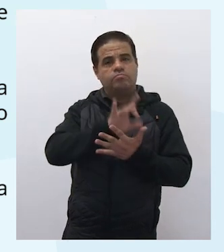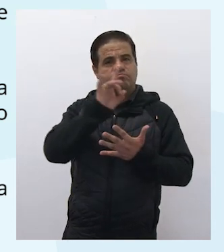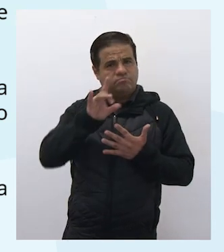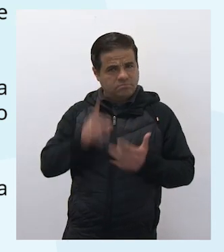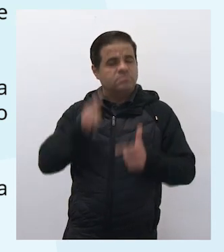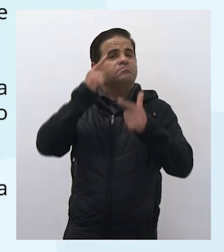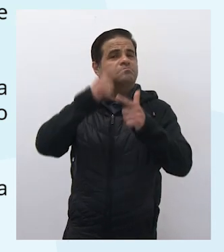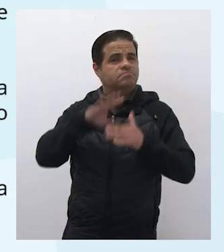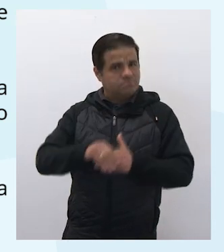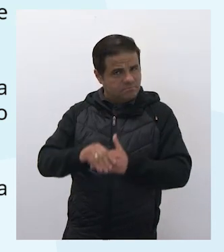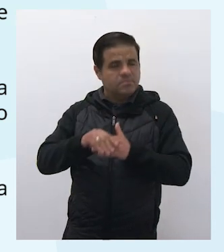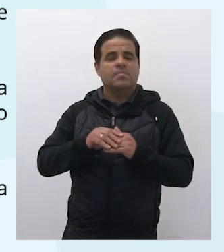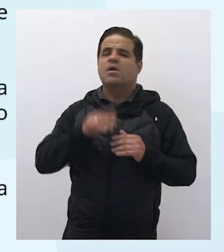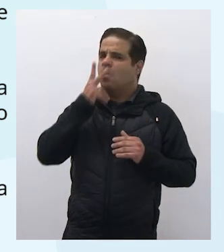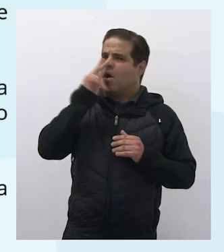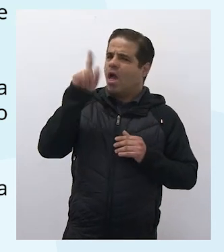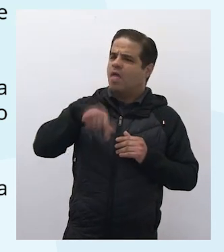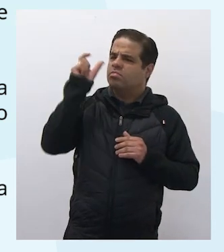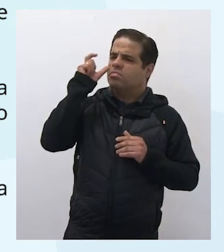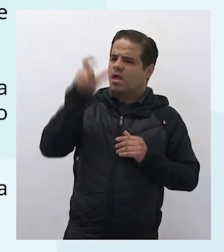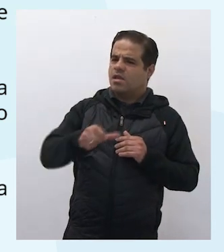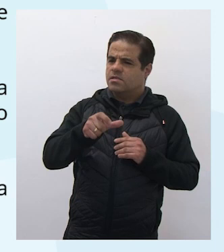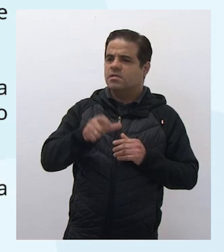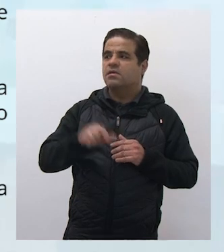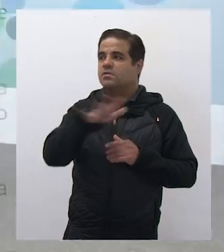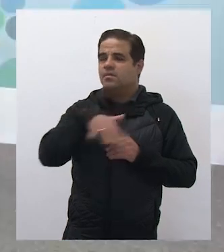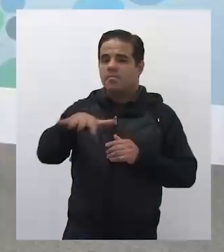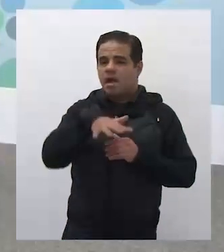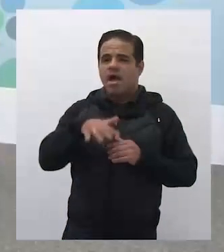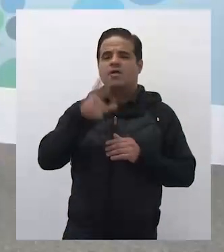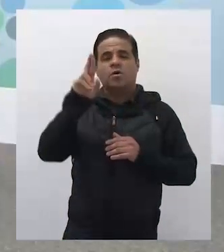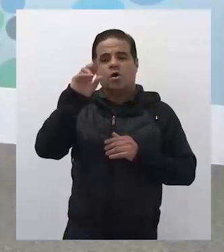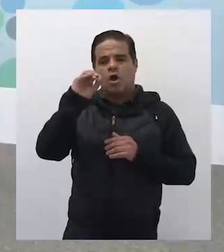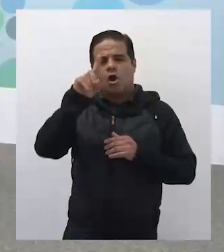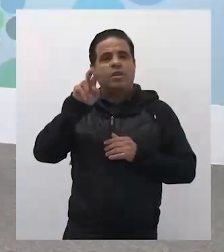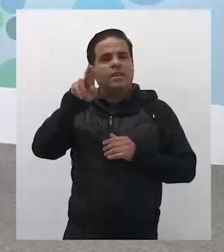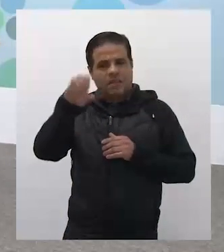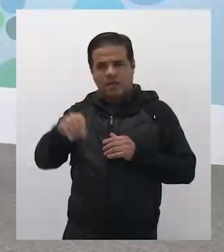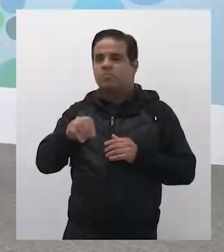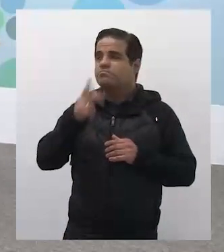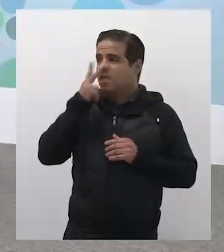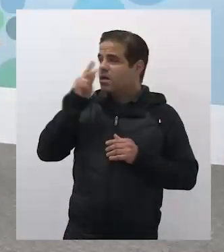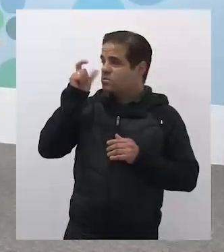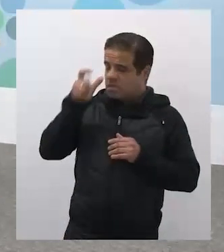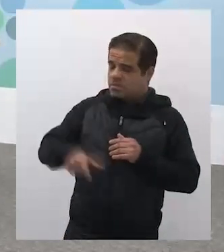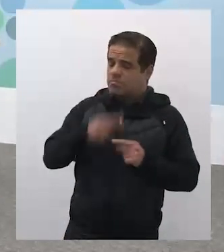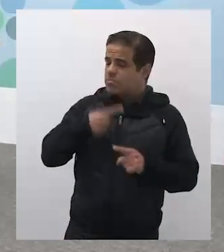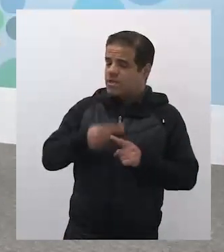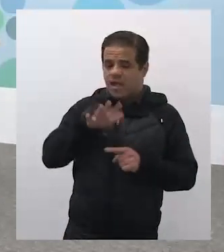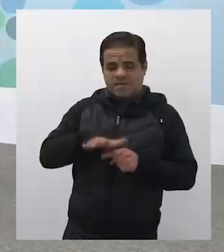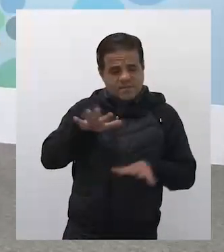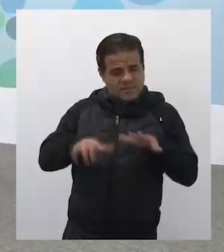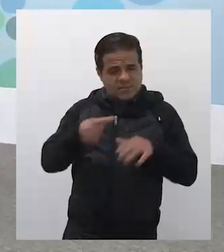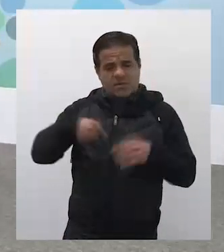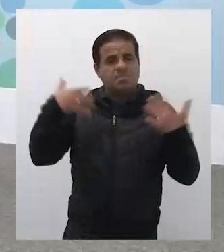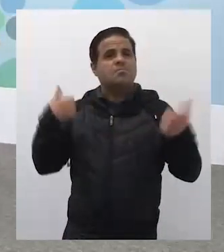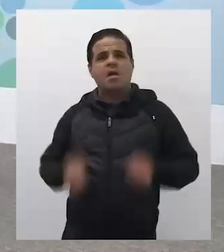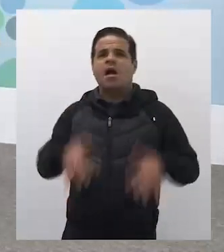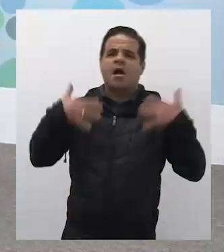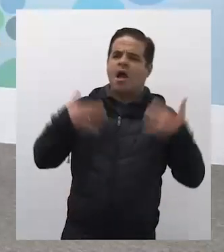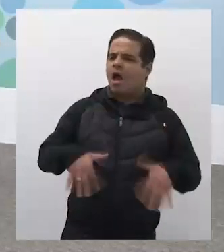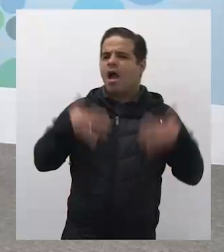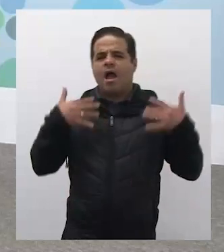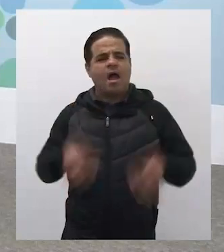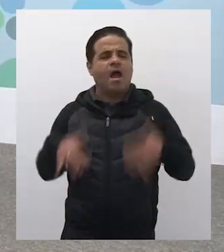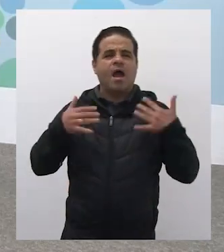segmento. Eu acho muito interessante essa parte, Rodrigo, principalmente porque às vezes a gente fica meio desesperado, né?